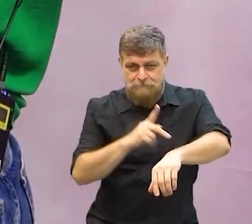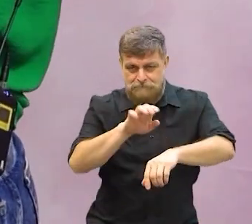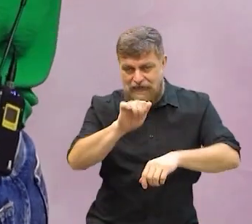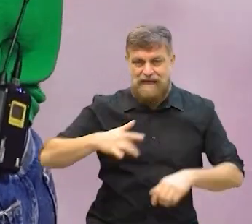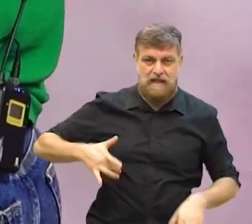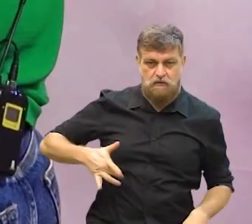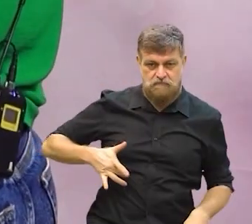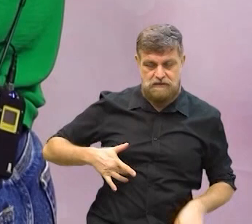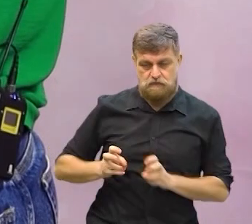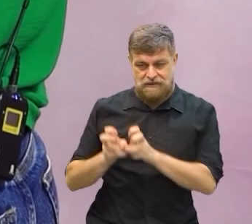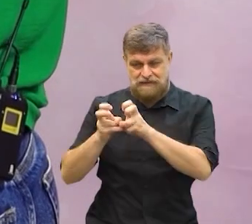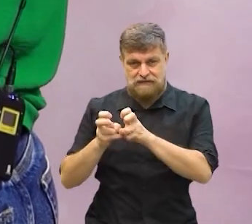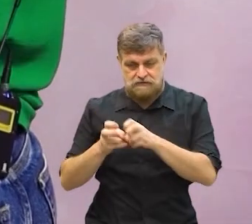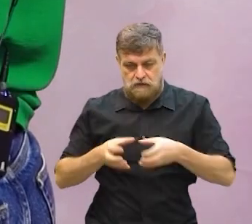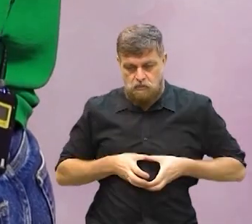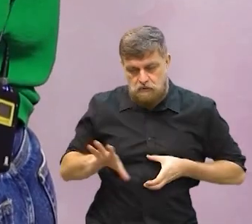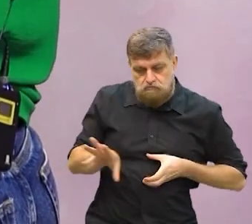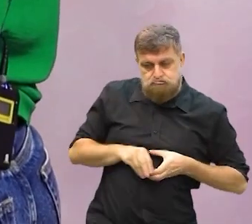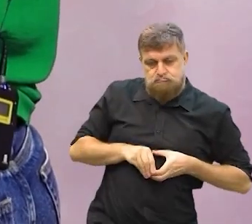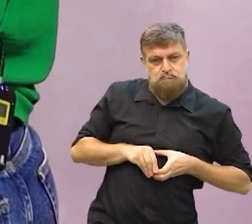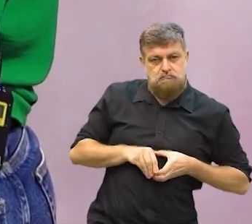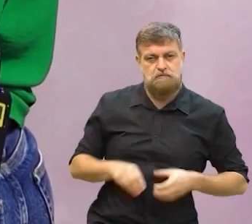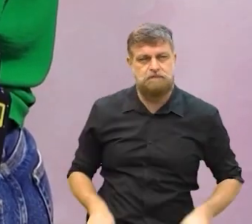no fígado, enfim, passar para o útero?